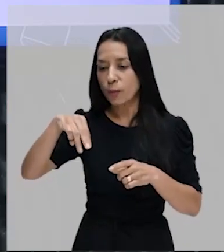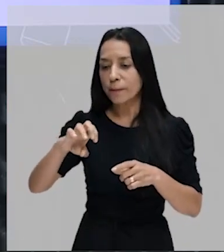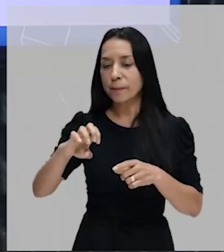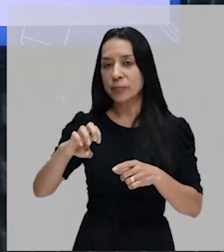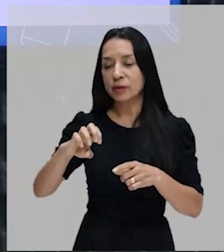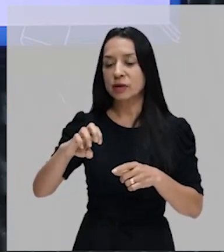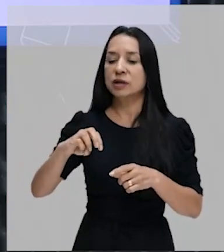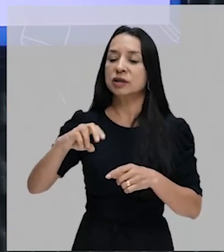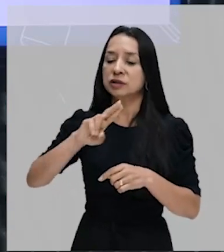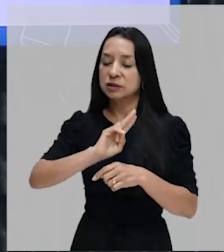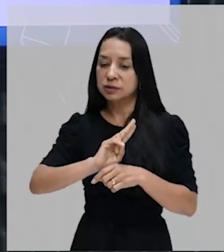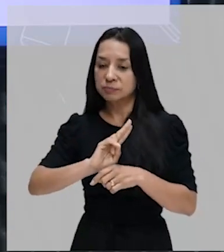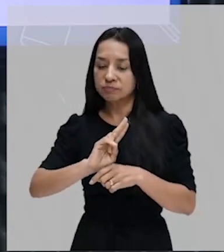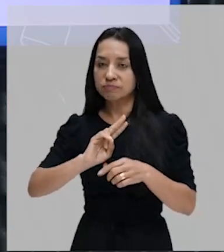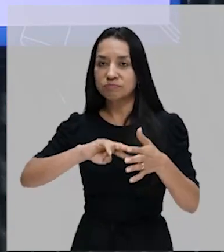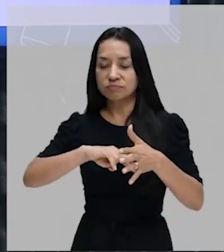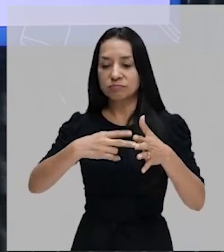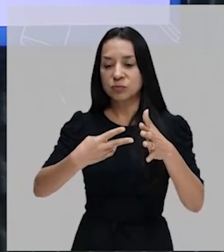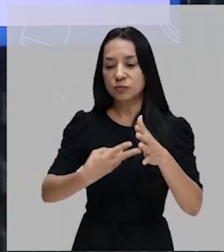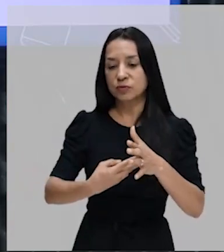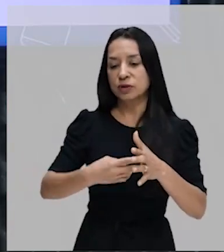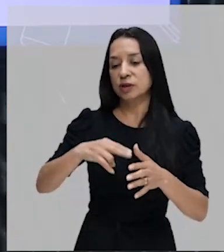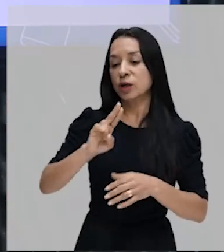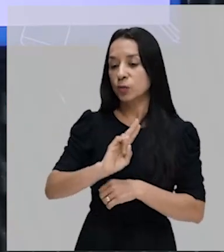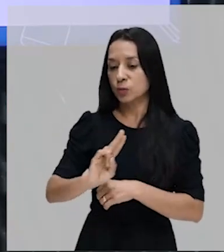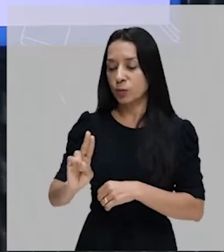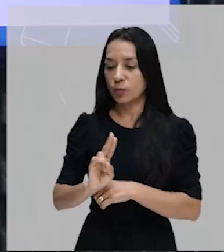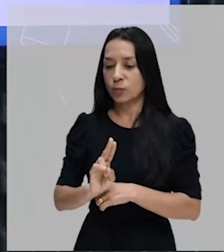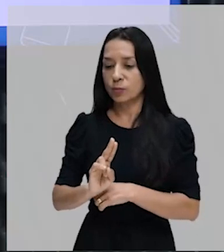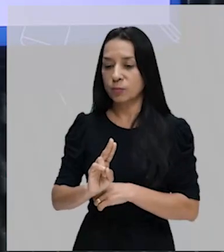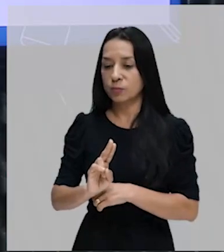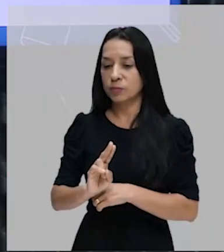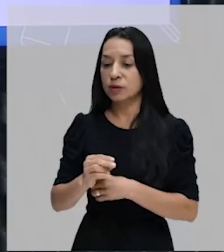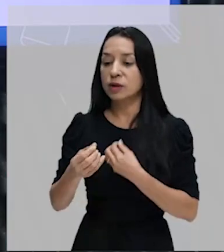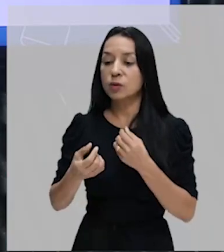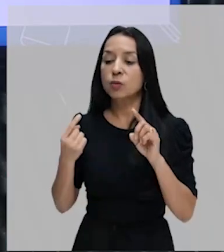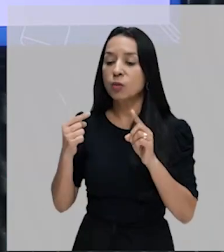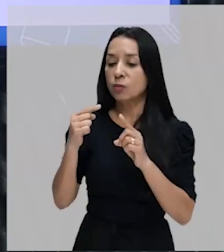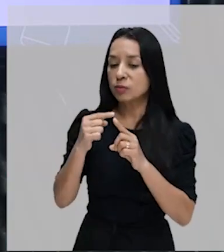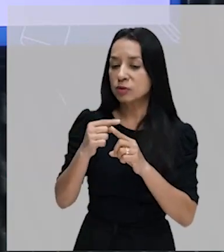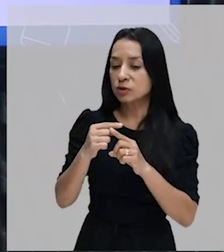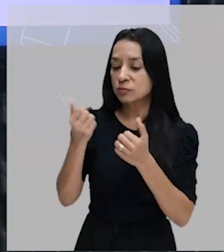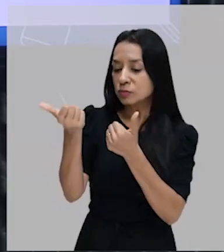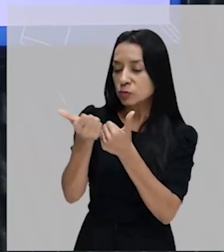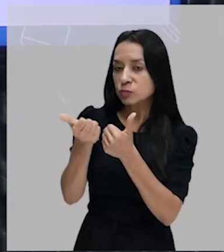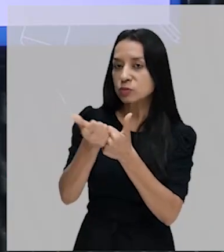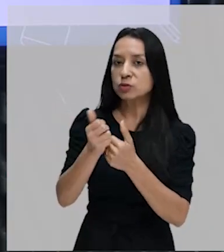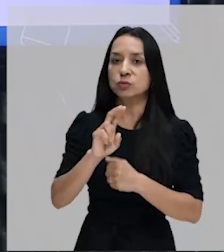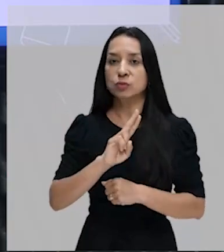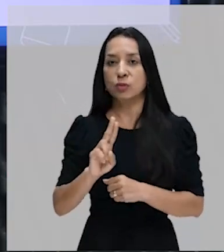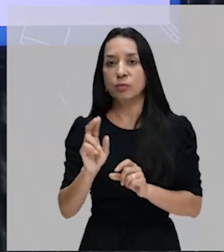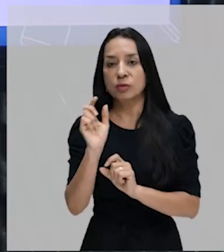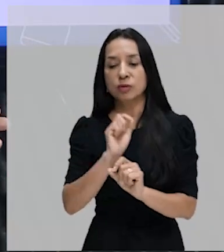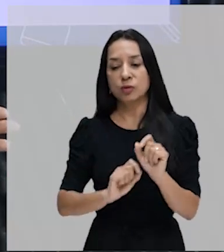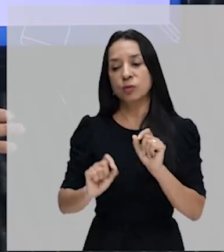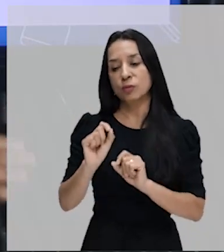função gramatical e sintática é a de substituir um nome. E, com